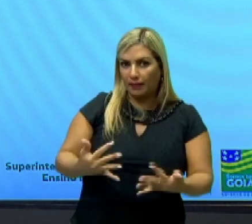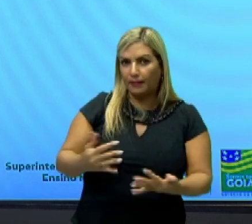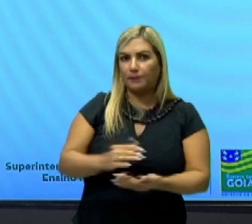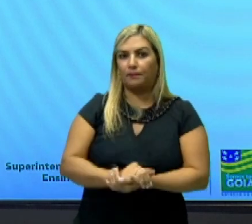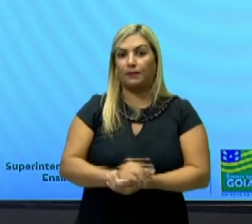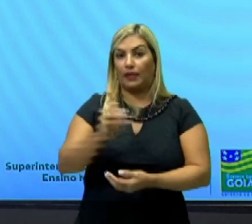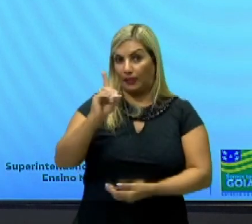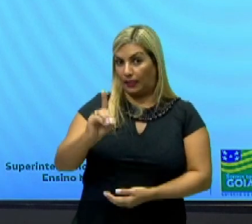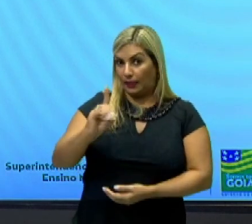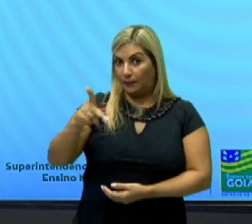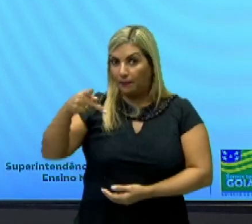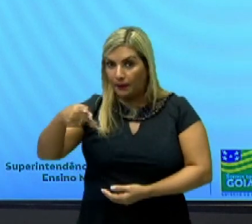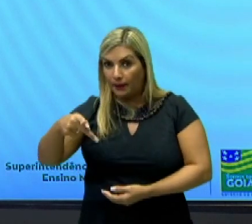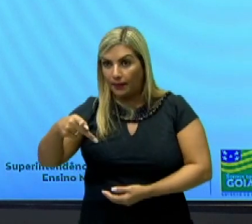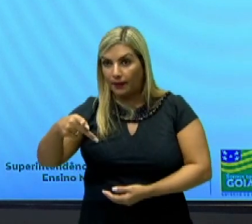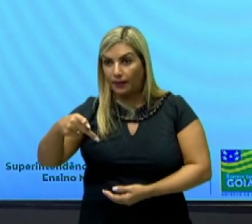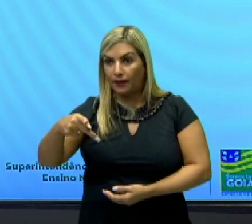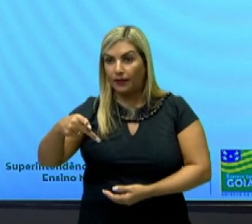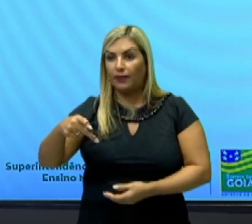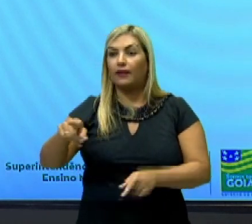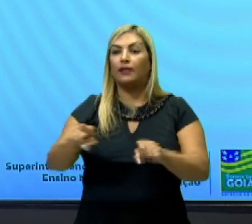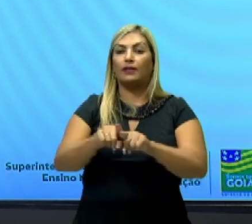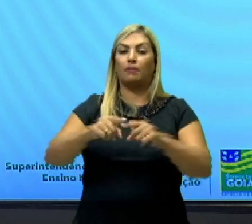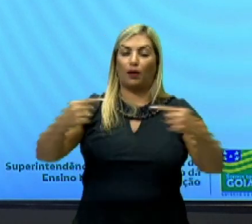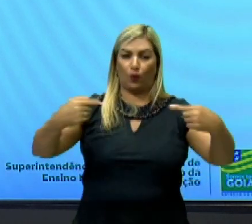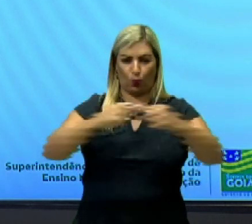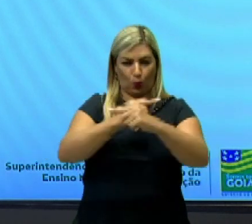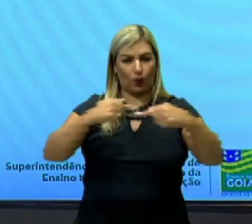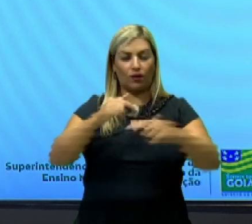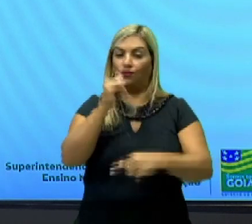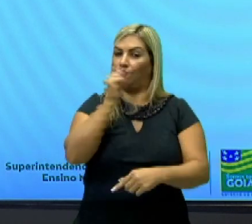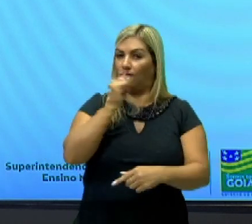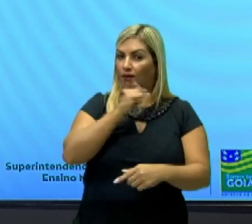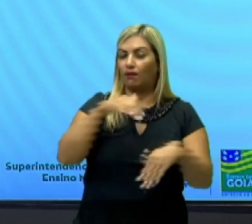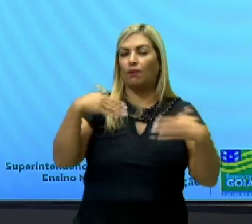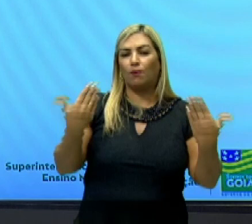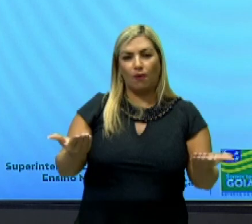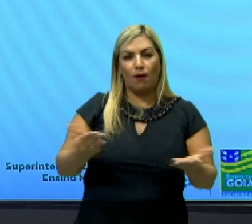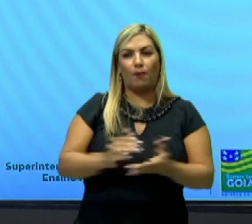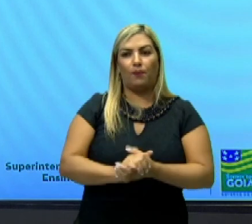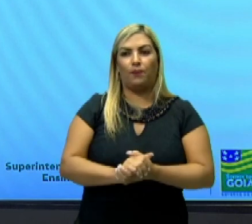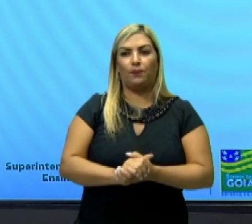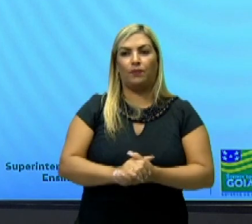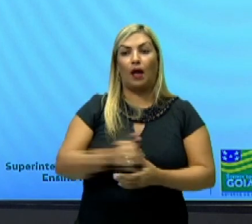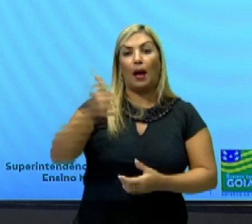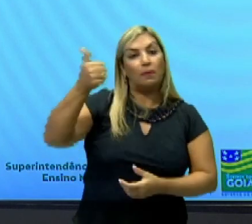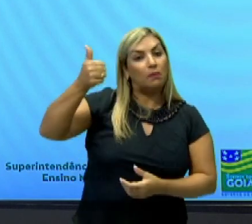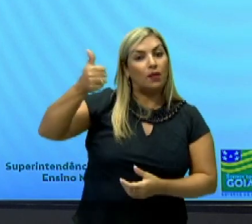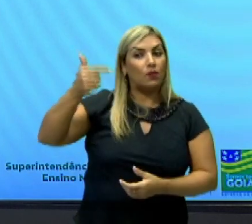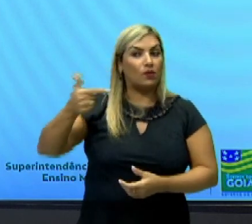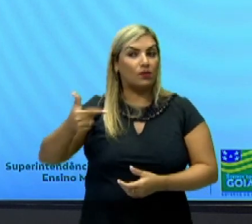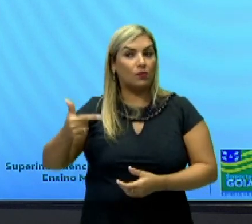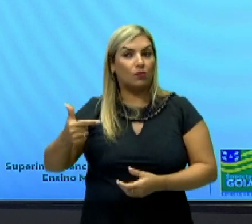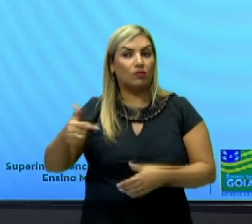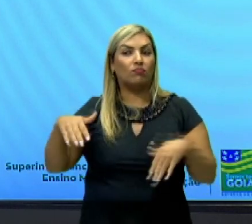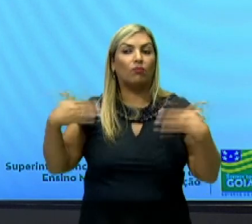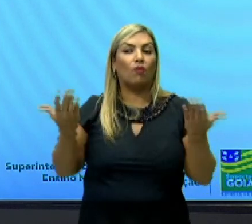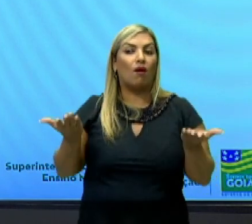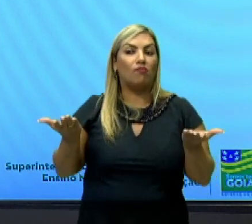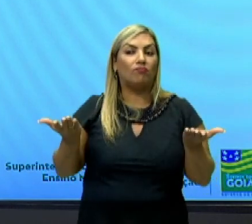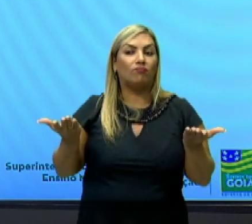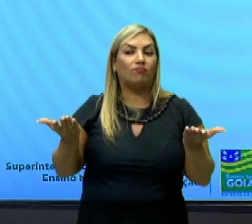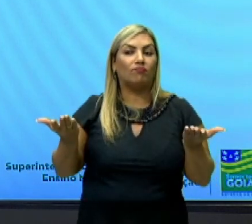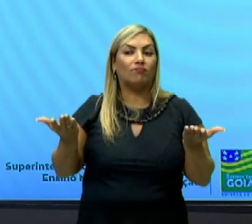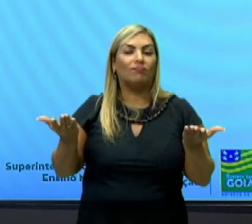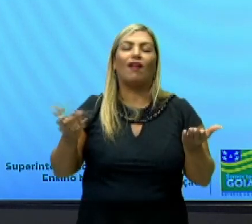em DDP e em corrente elétrica? É a primeira equação ou a segunda equação?